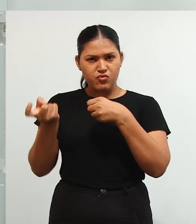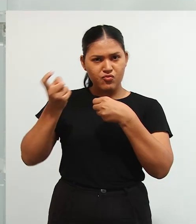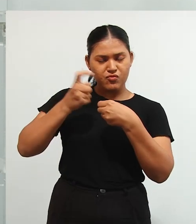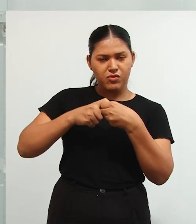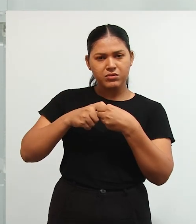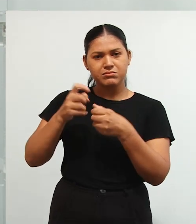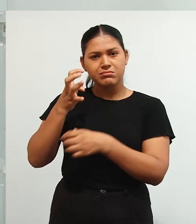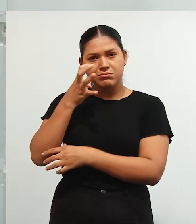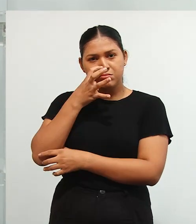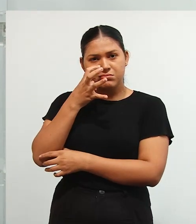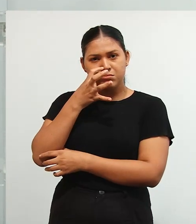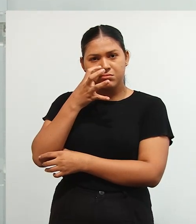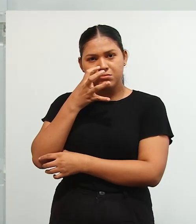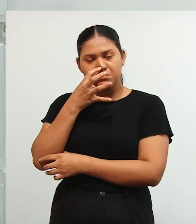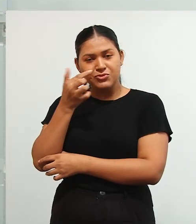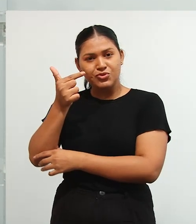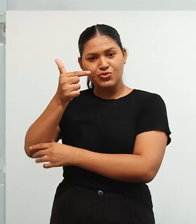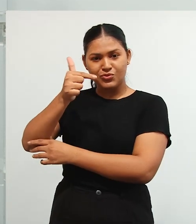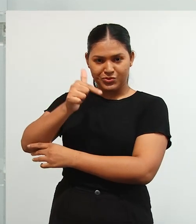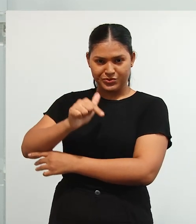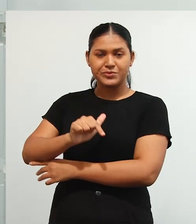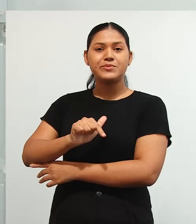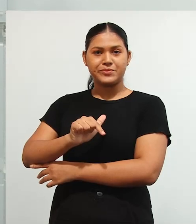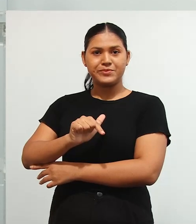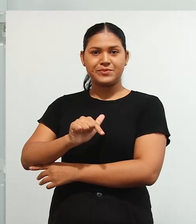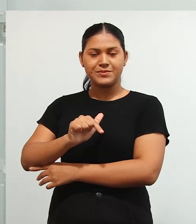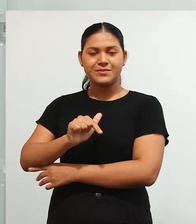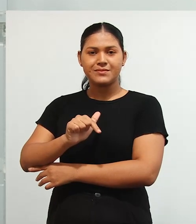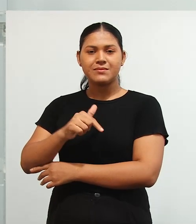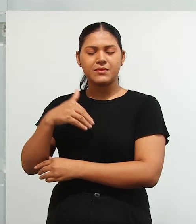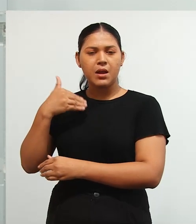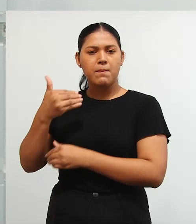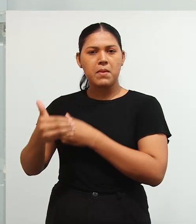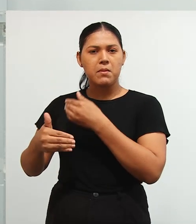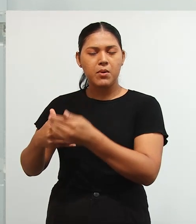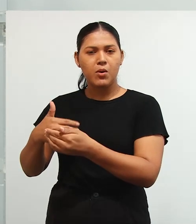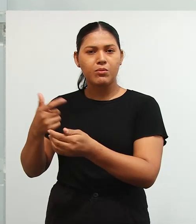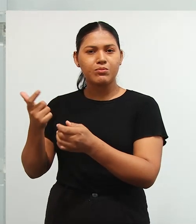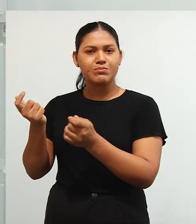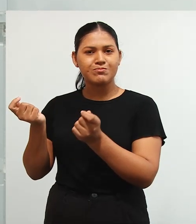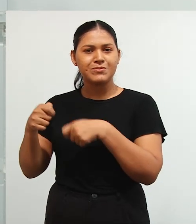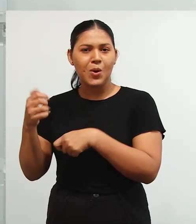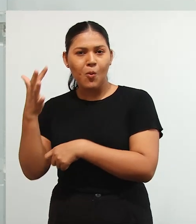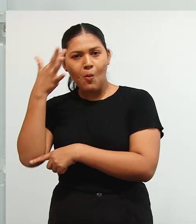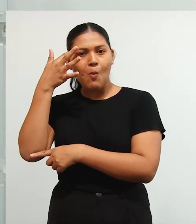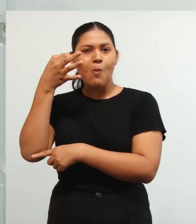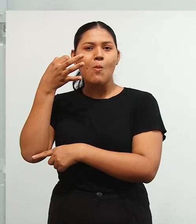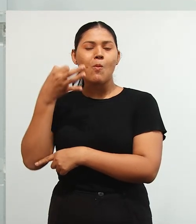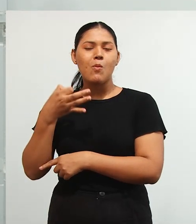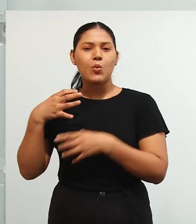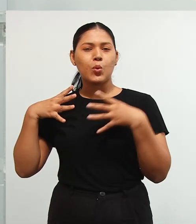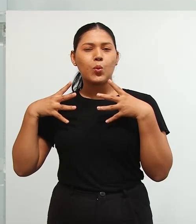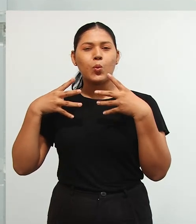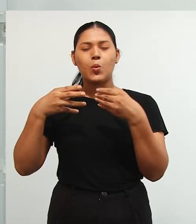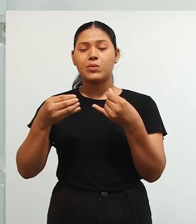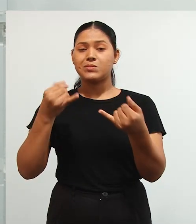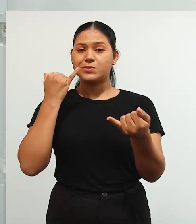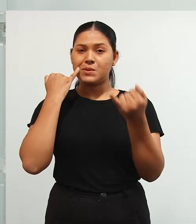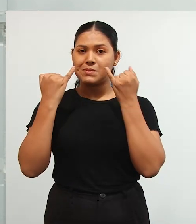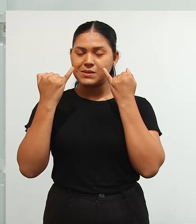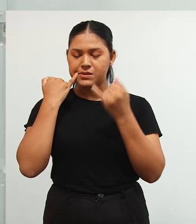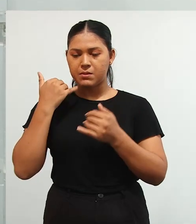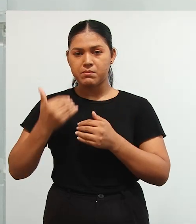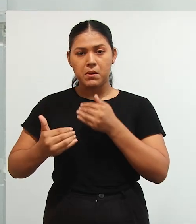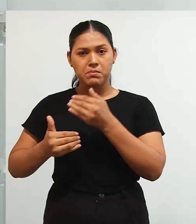sua fita, né? Volte para poder dar sequência e você ter inteligibilidade sobre essa sequência de argumentos que eu